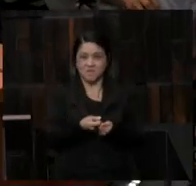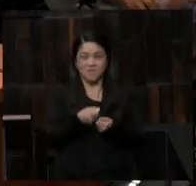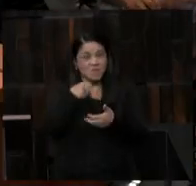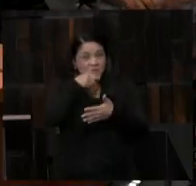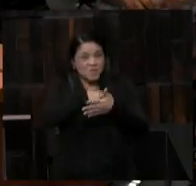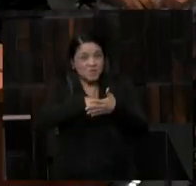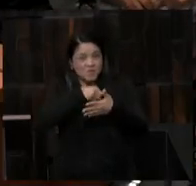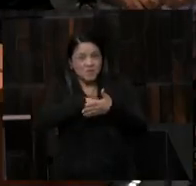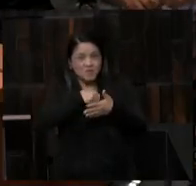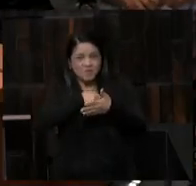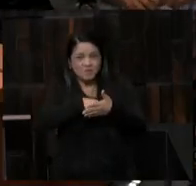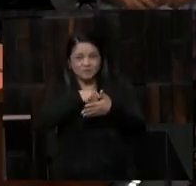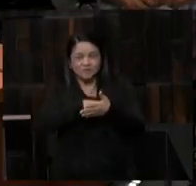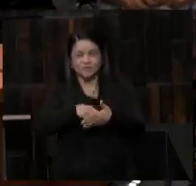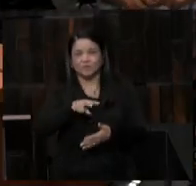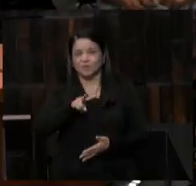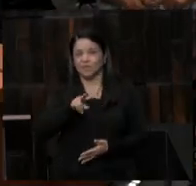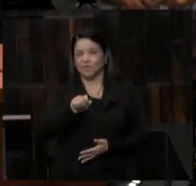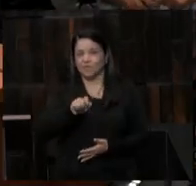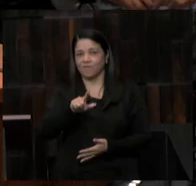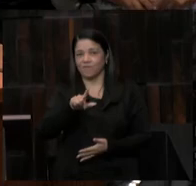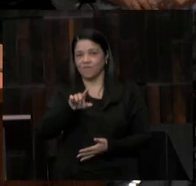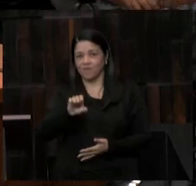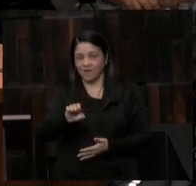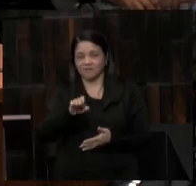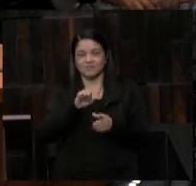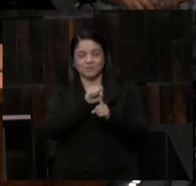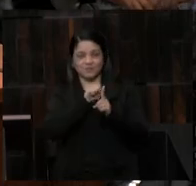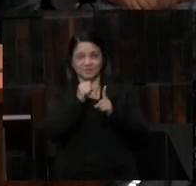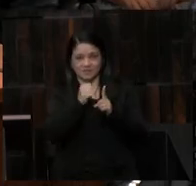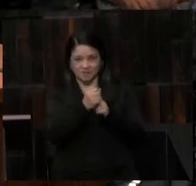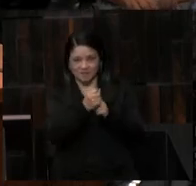lutando pelo Vale Social, sabe, primeira-dama?